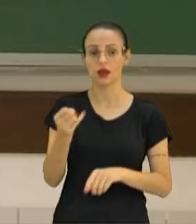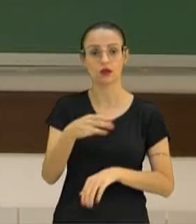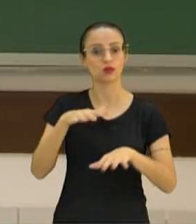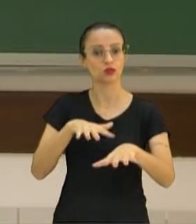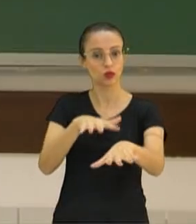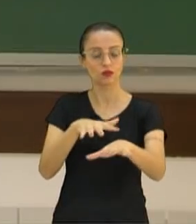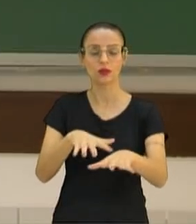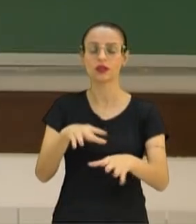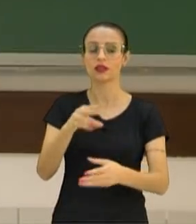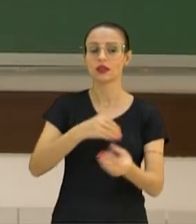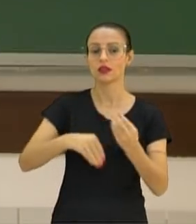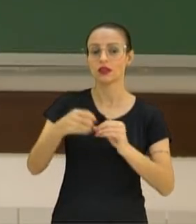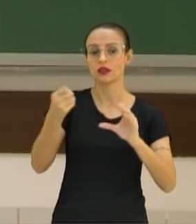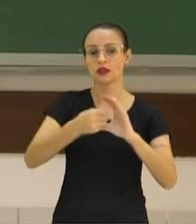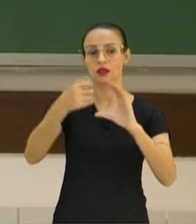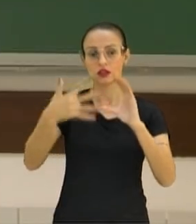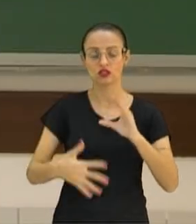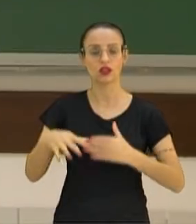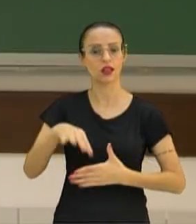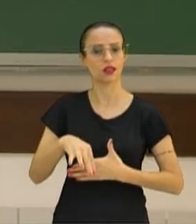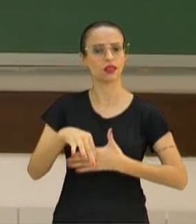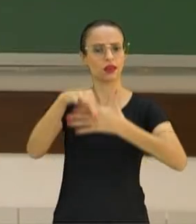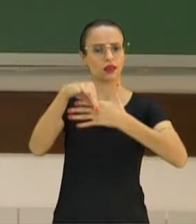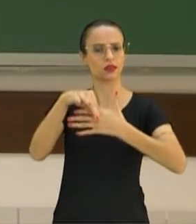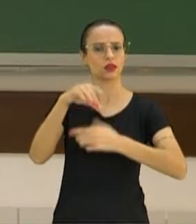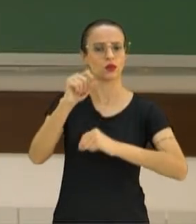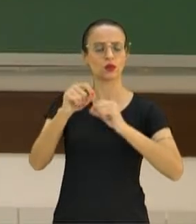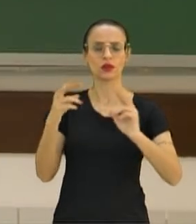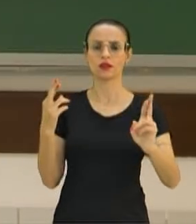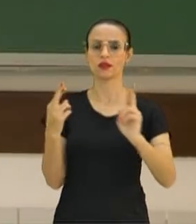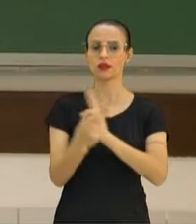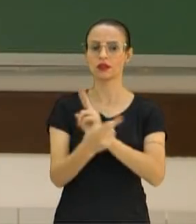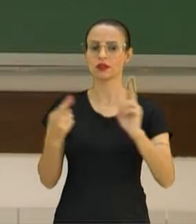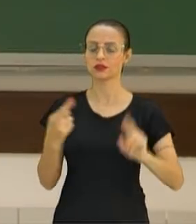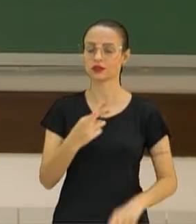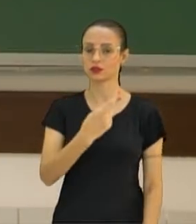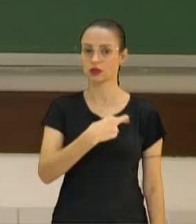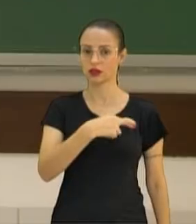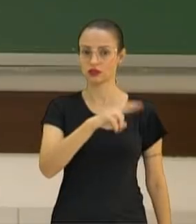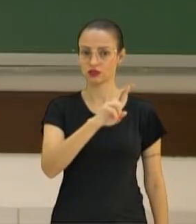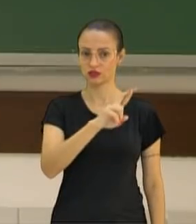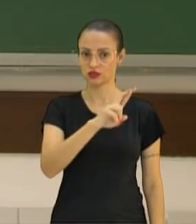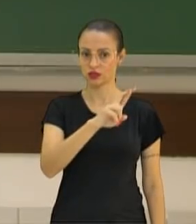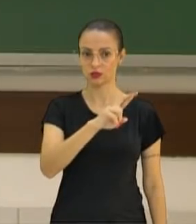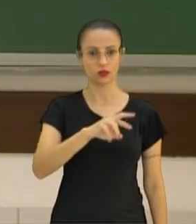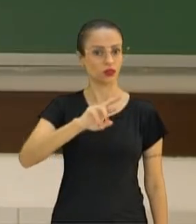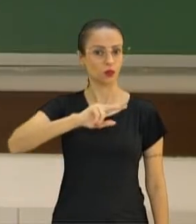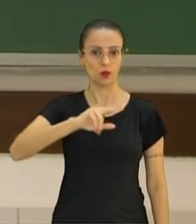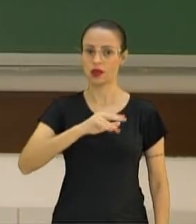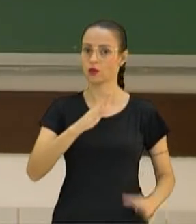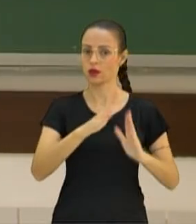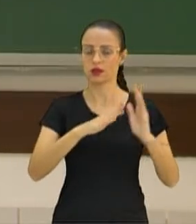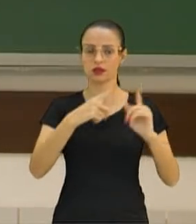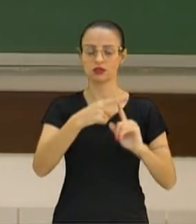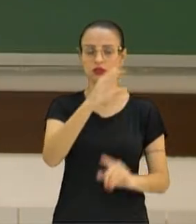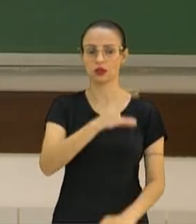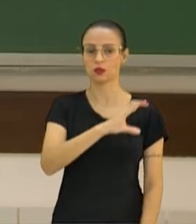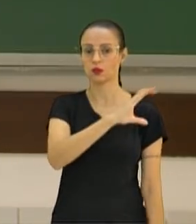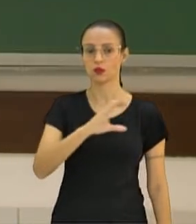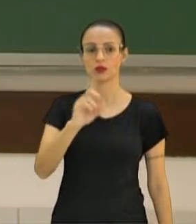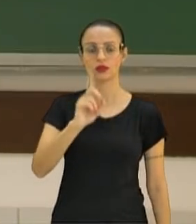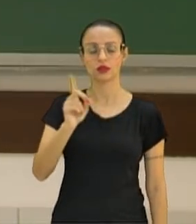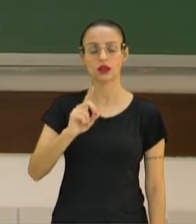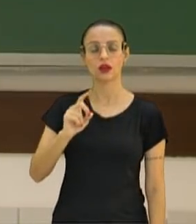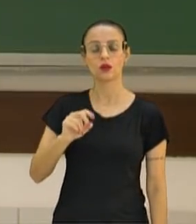do messianismo, né, esse líder que tinha aí uma relação com a religião, não com a Igreja Católica, né? O líder